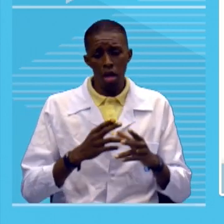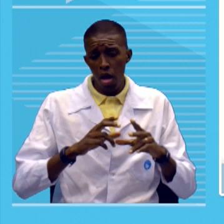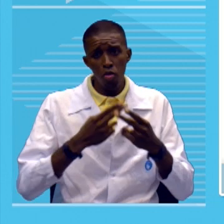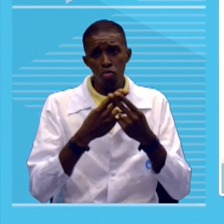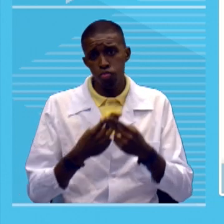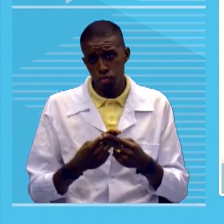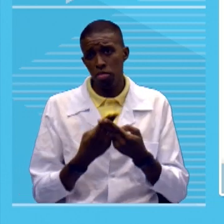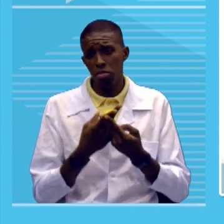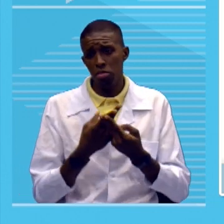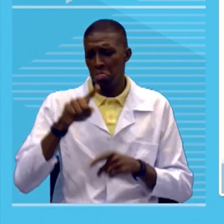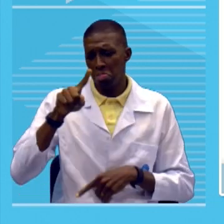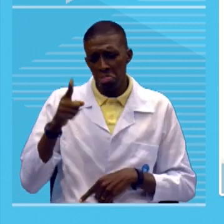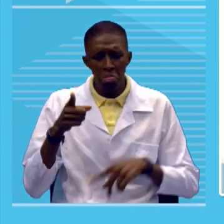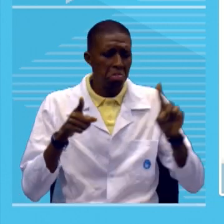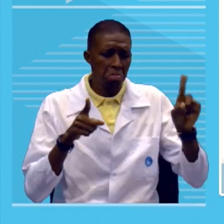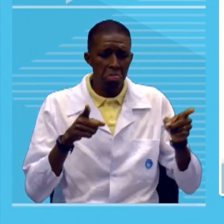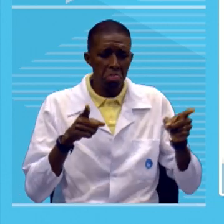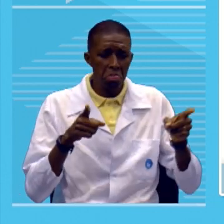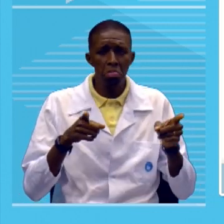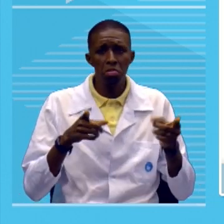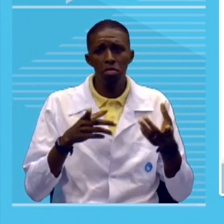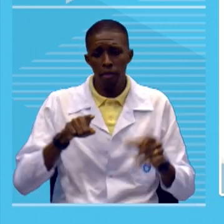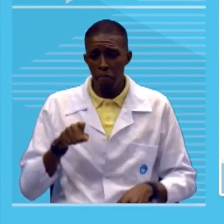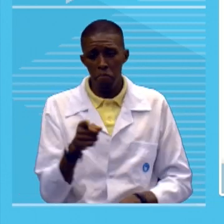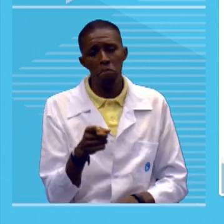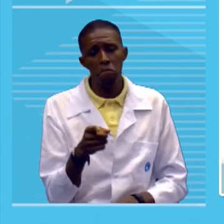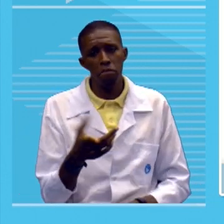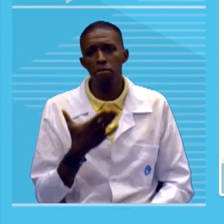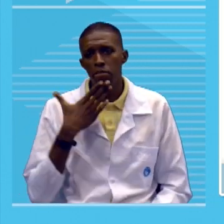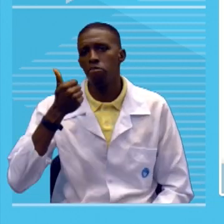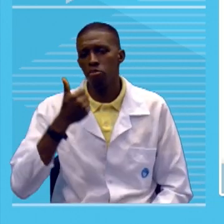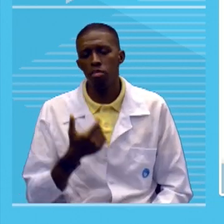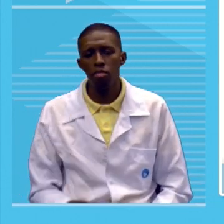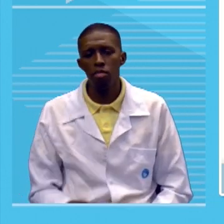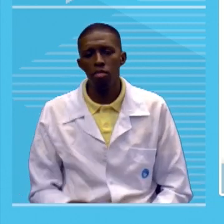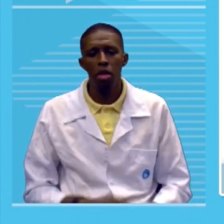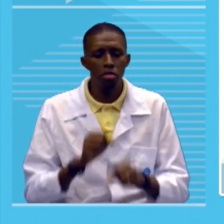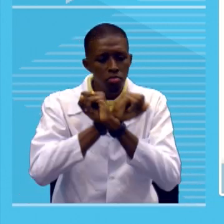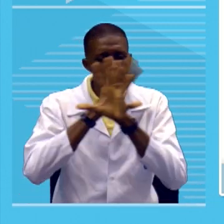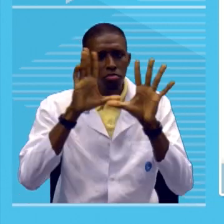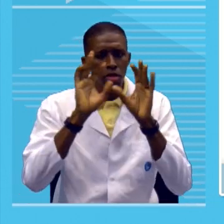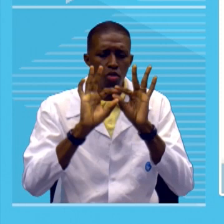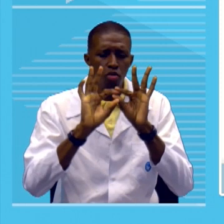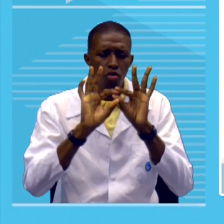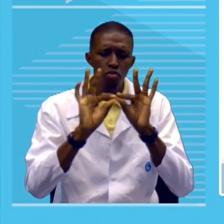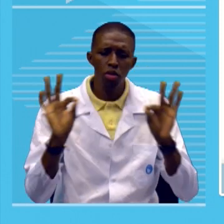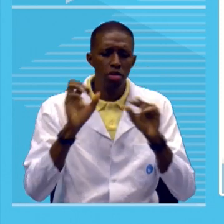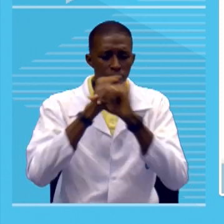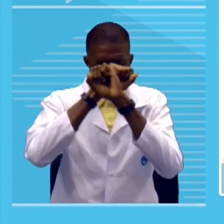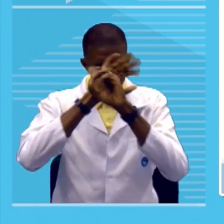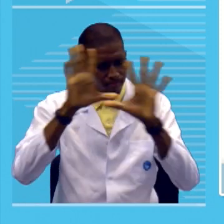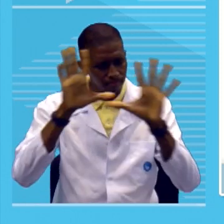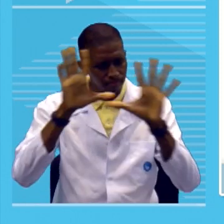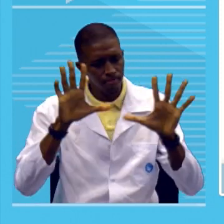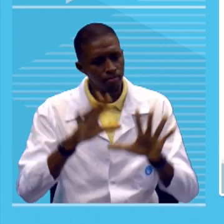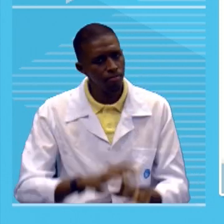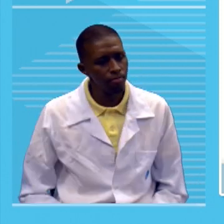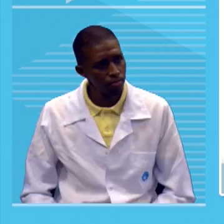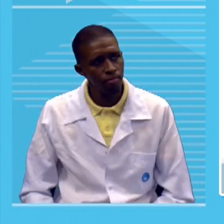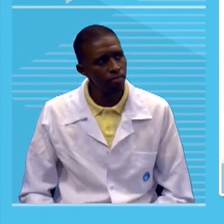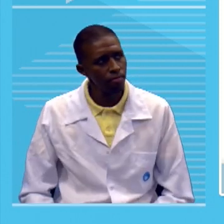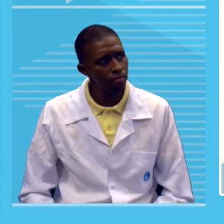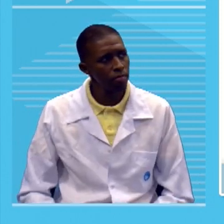pontuação. Tá bom? Então, a pontuação, ela produz sentido. Ela